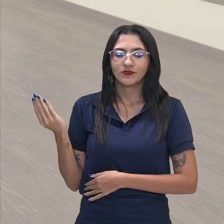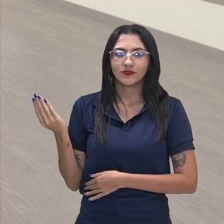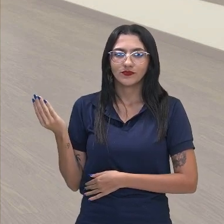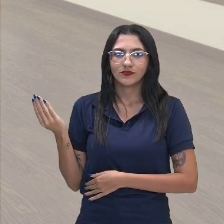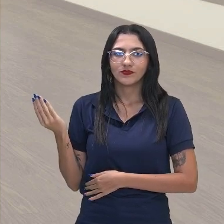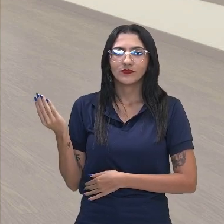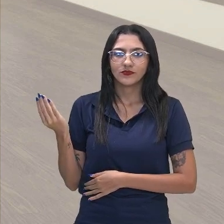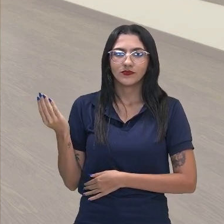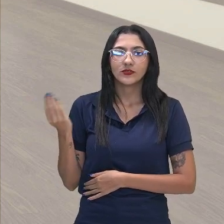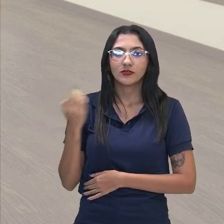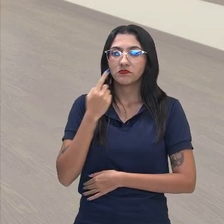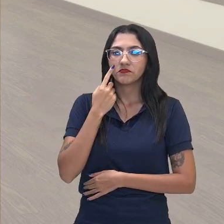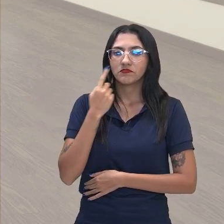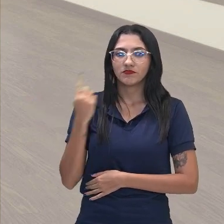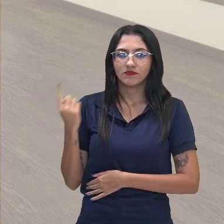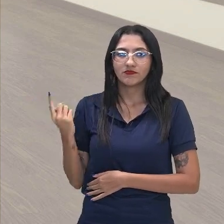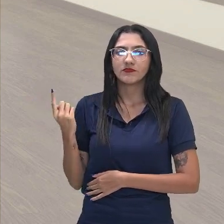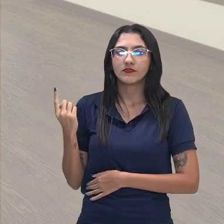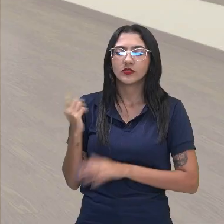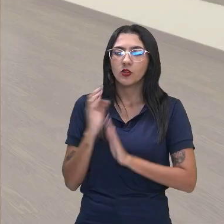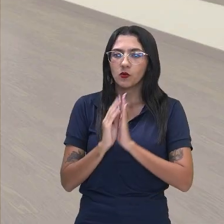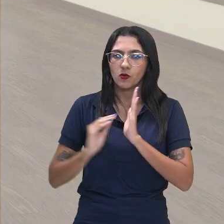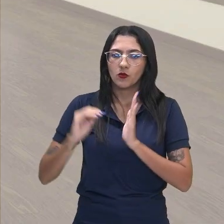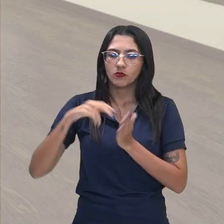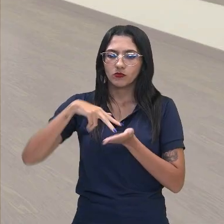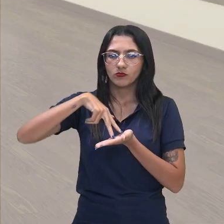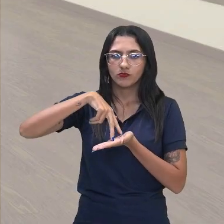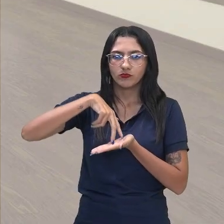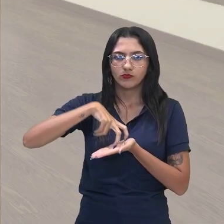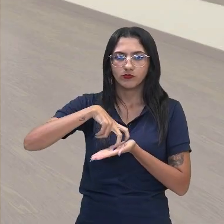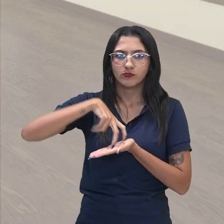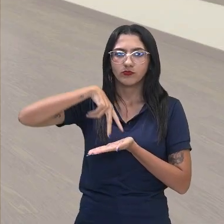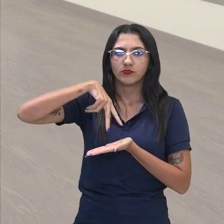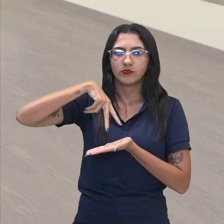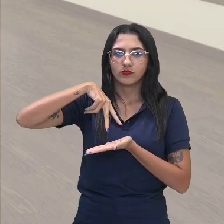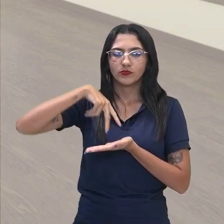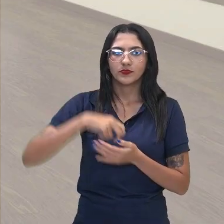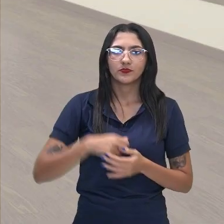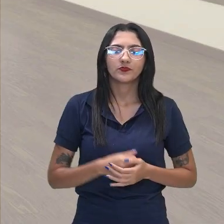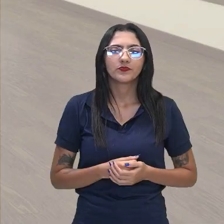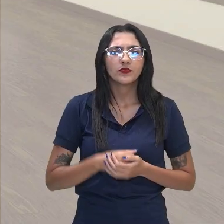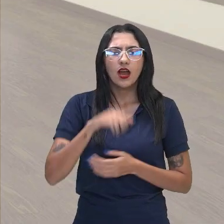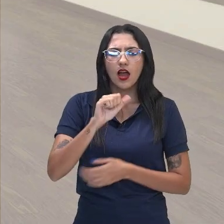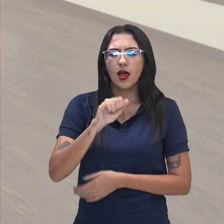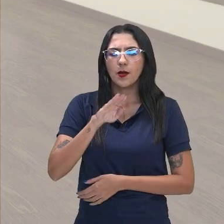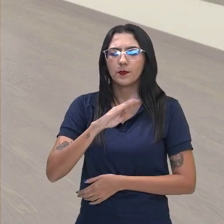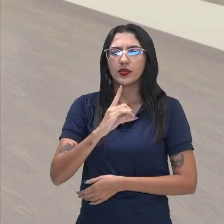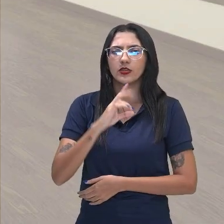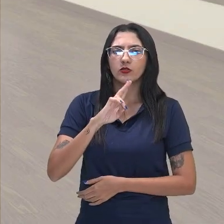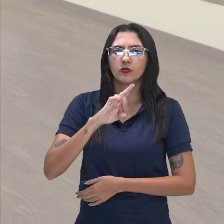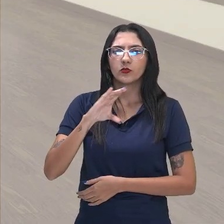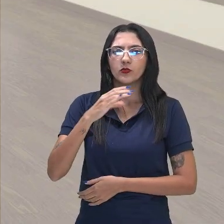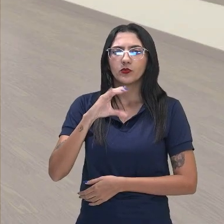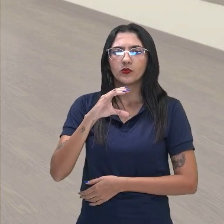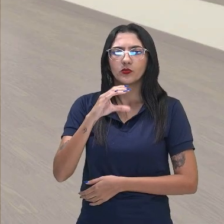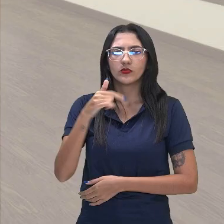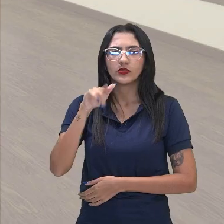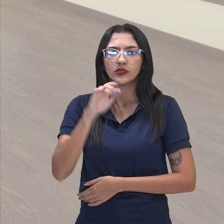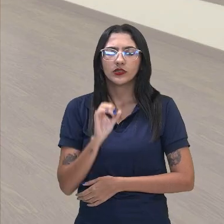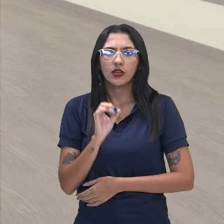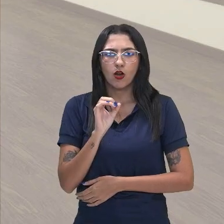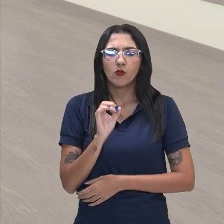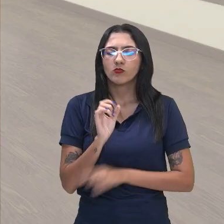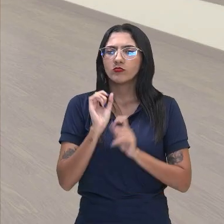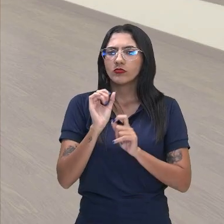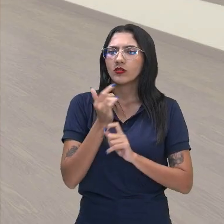seguida, olha essa outra movimentação, a extensão. E quando eu falo da abdução, a gente já está avançando, né?